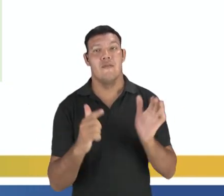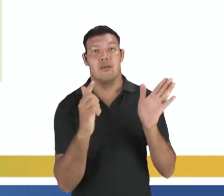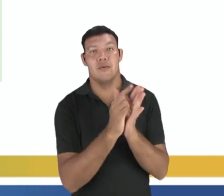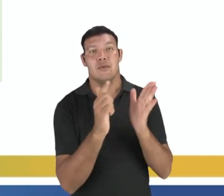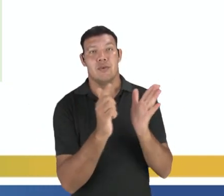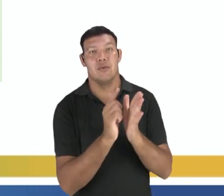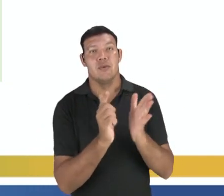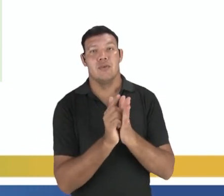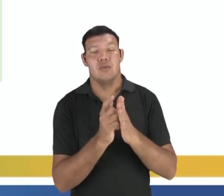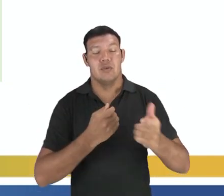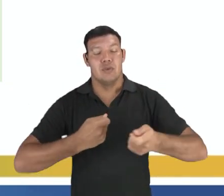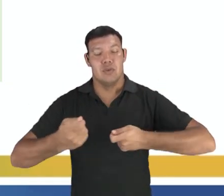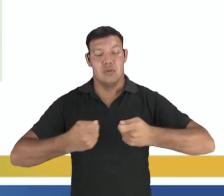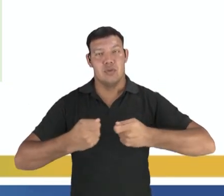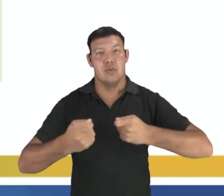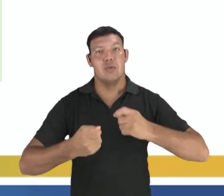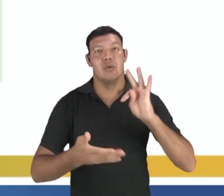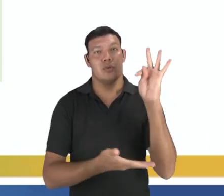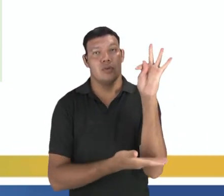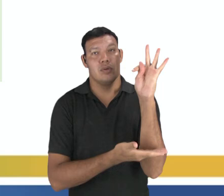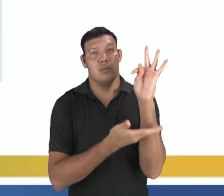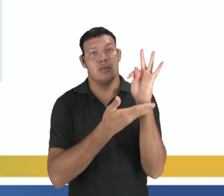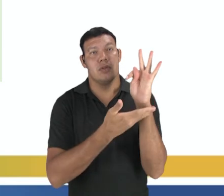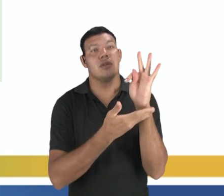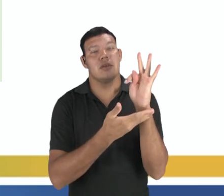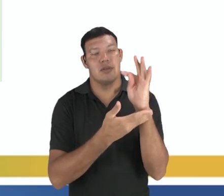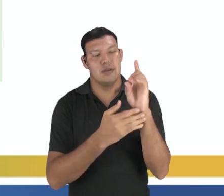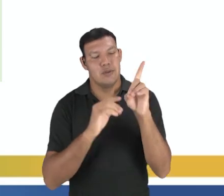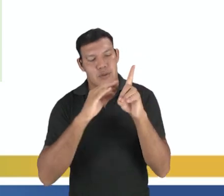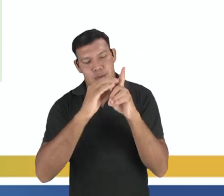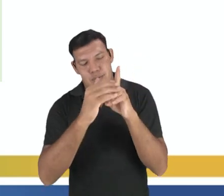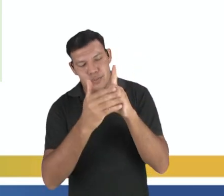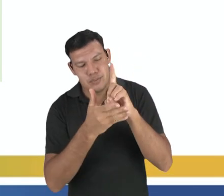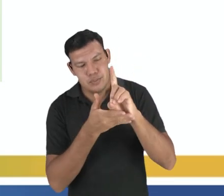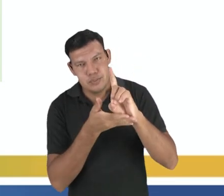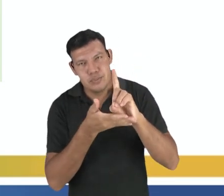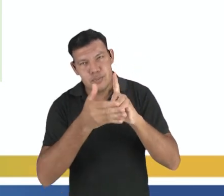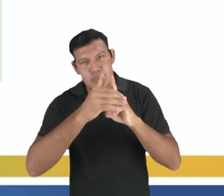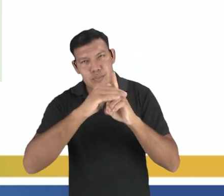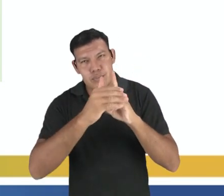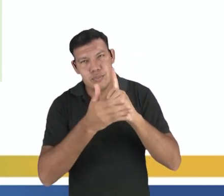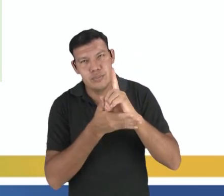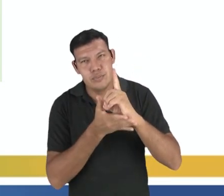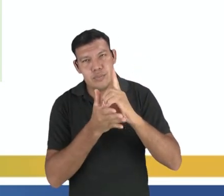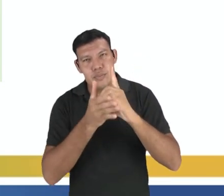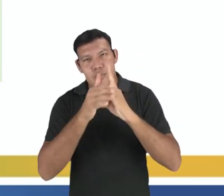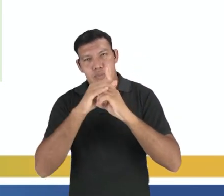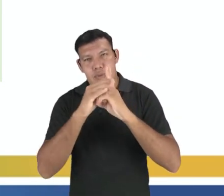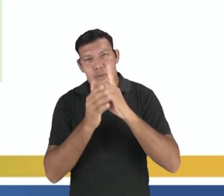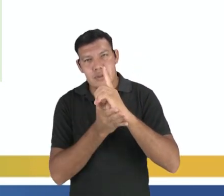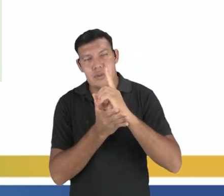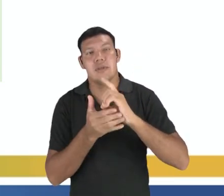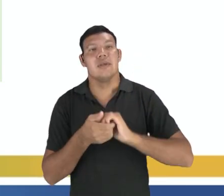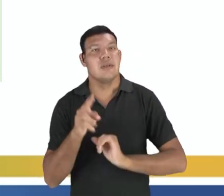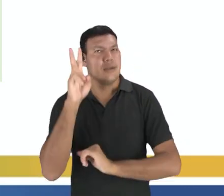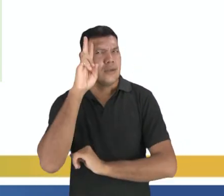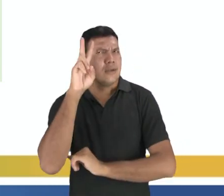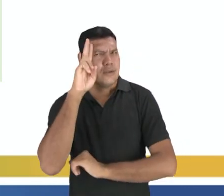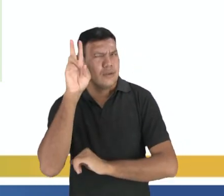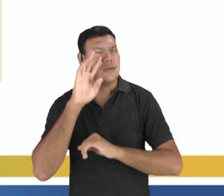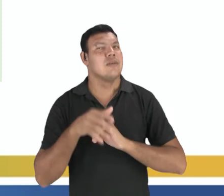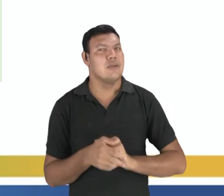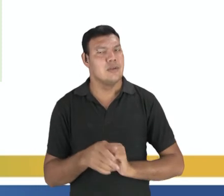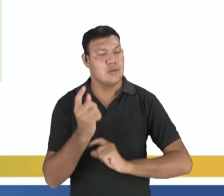controle de temperatura que é feito pelo escroto. Lembra que eu comentei com vocês? Em relação a isso, lembra que o